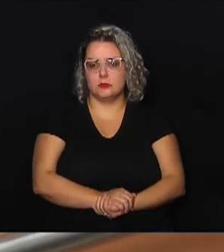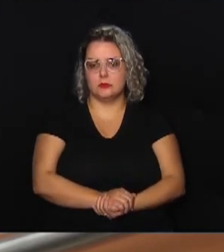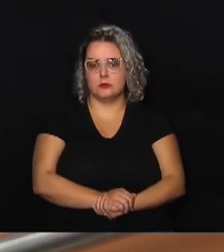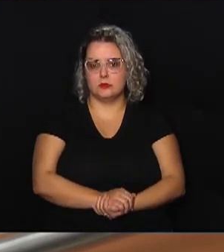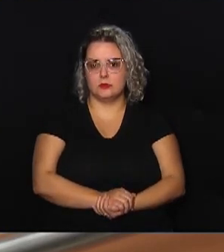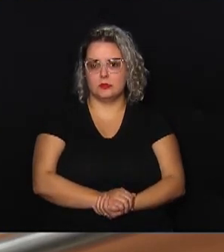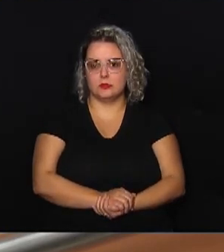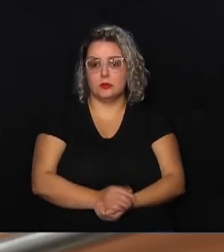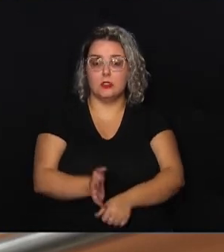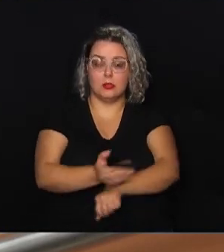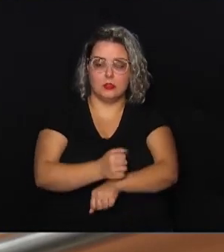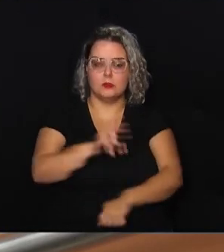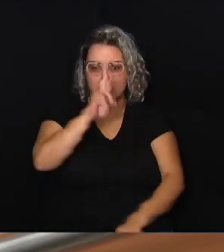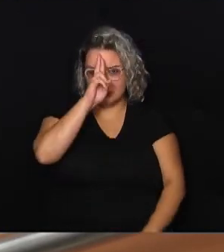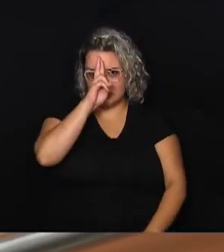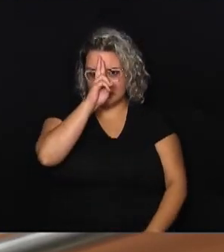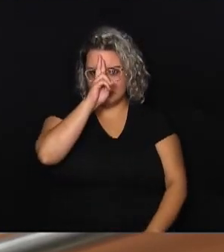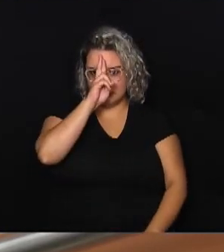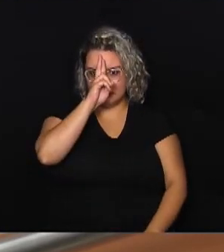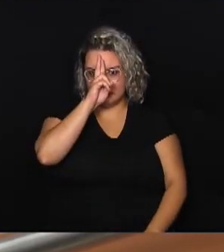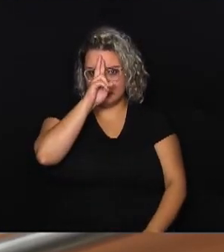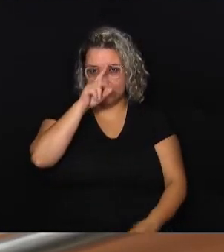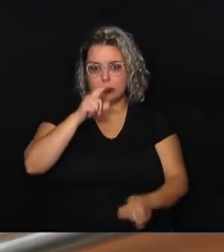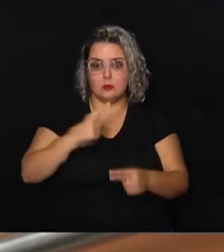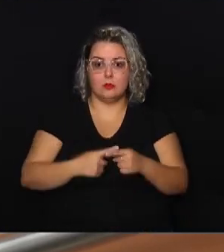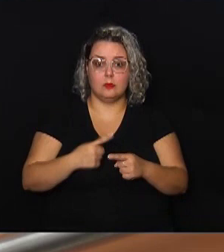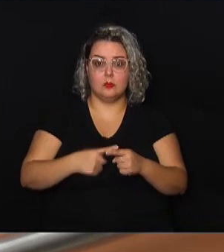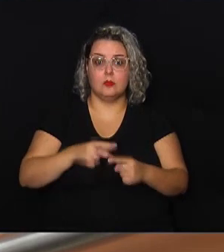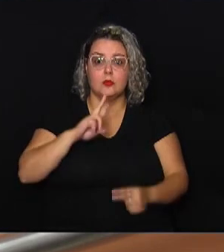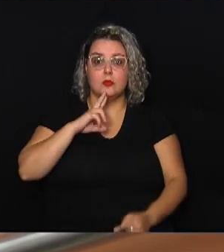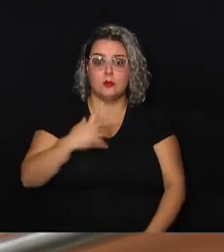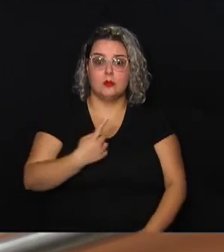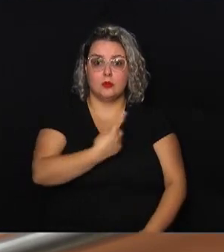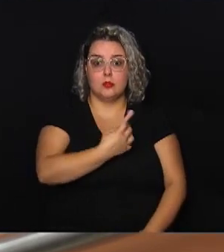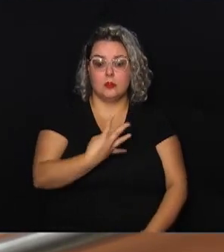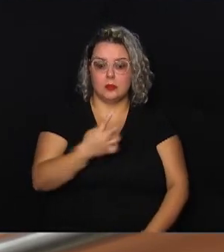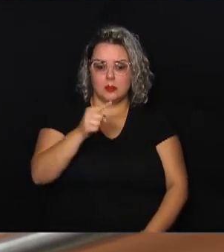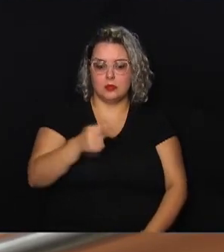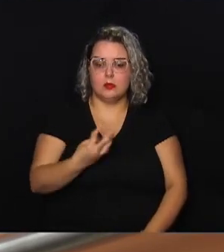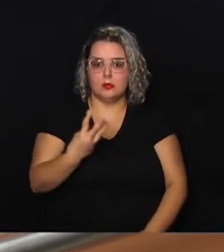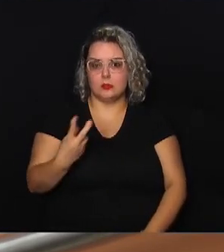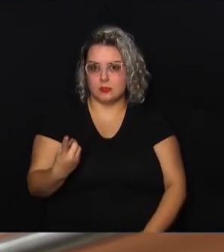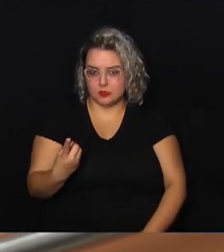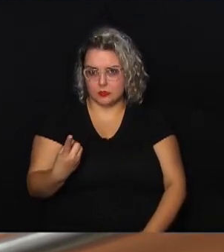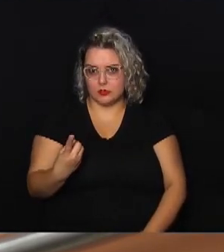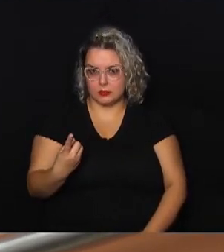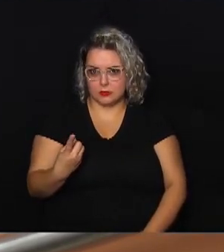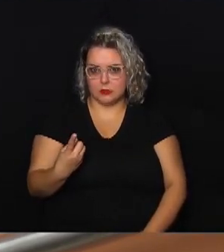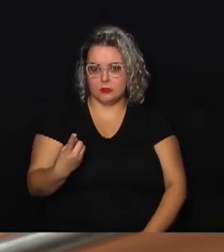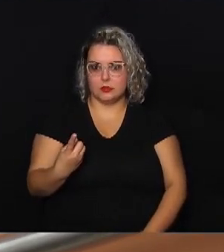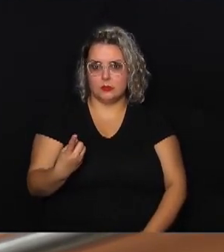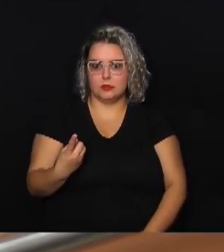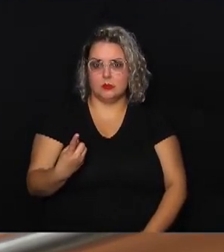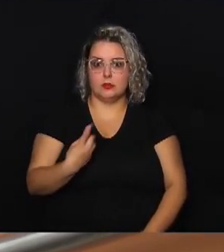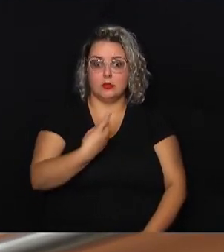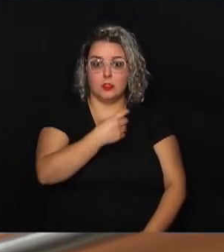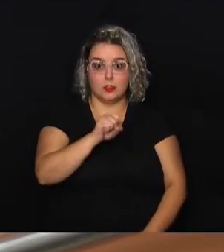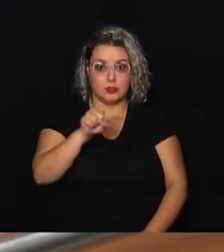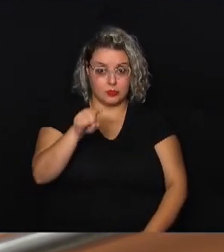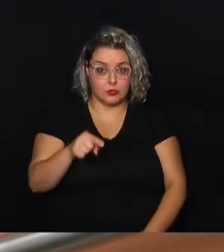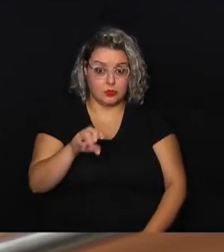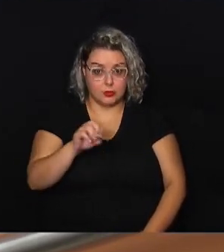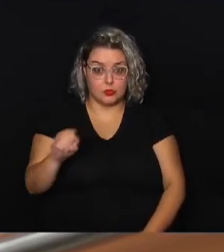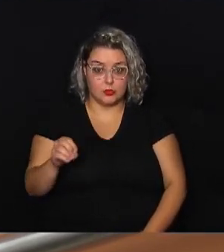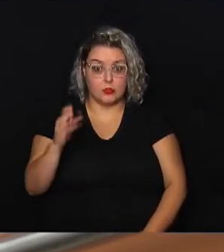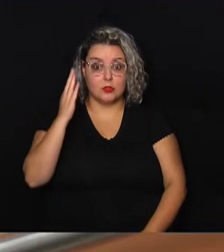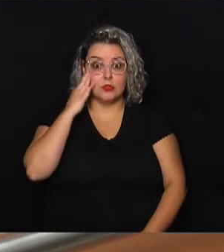do meio-dia, porque o resultado saiu às 14h31. E às 18 horas ela